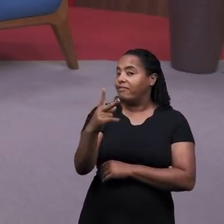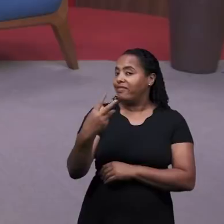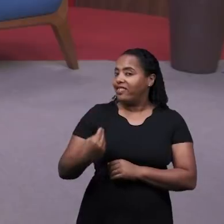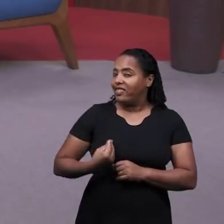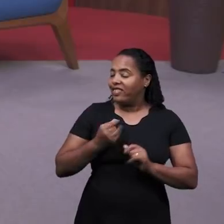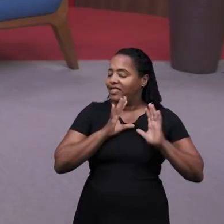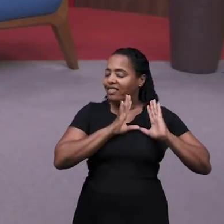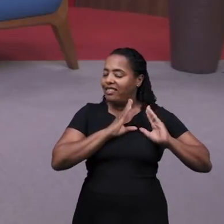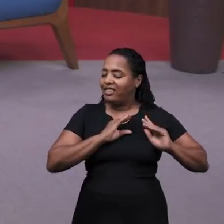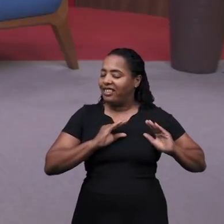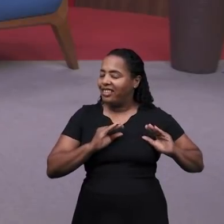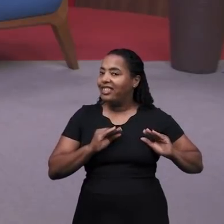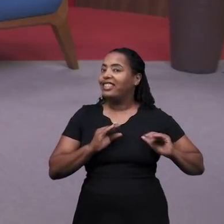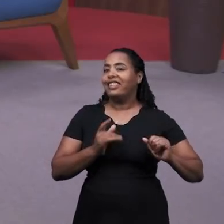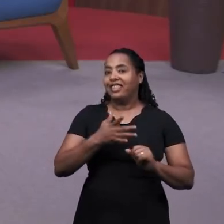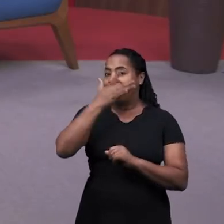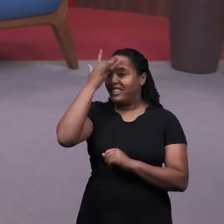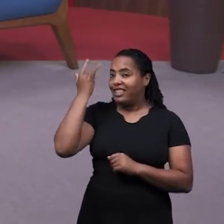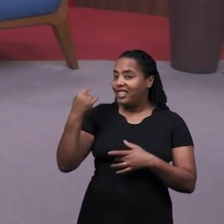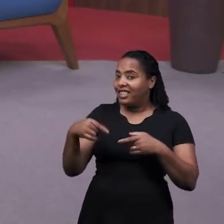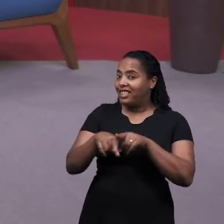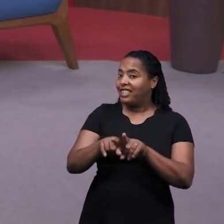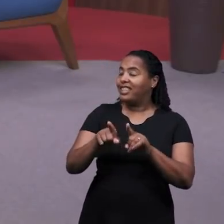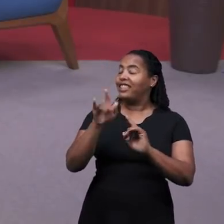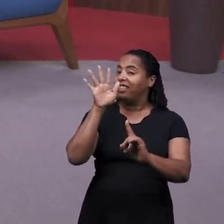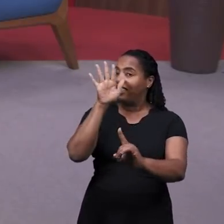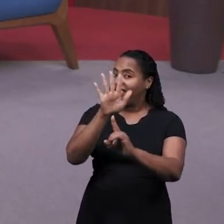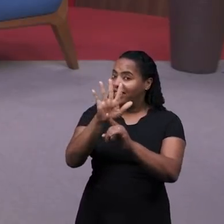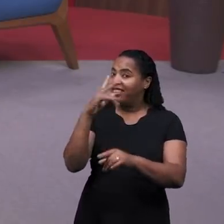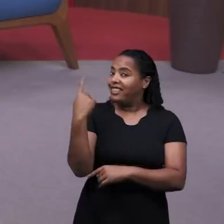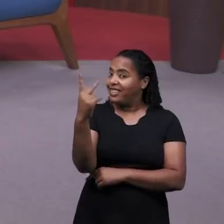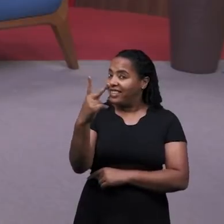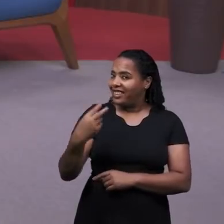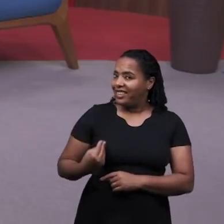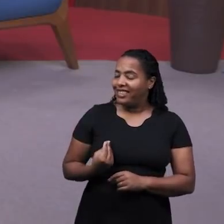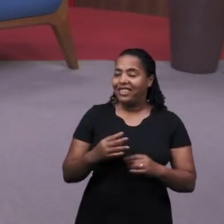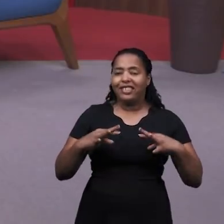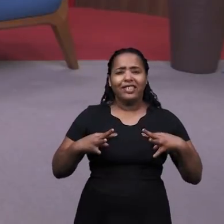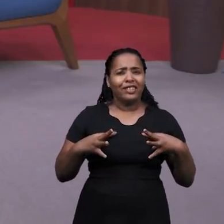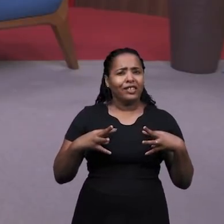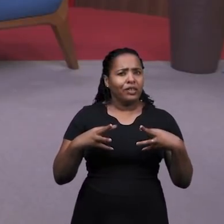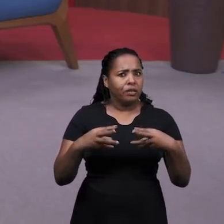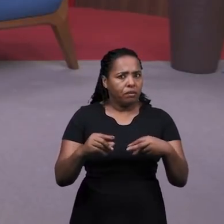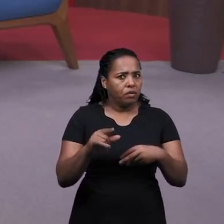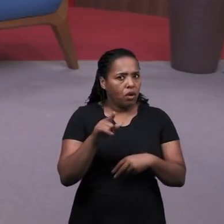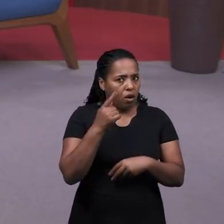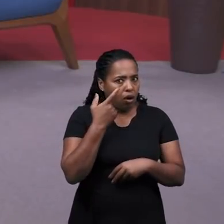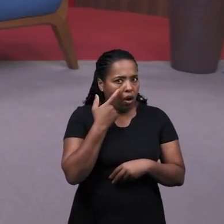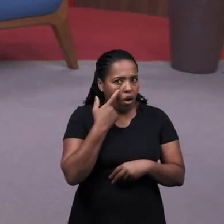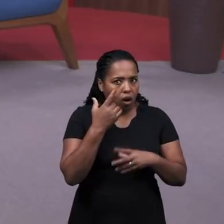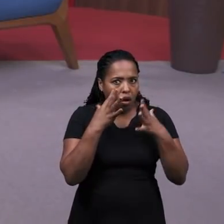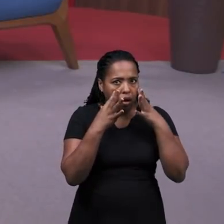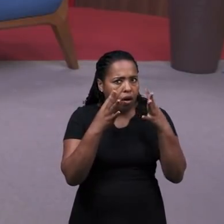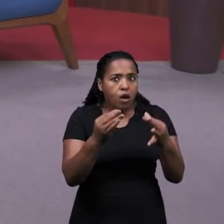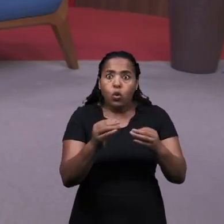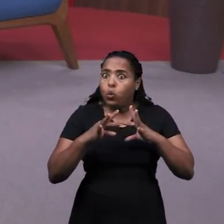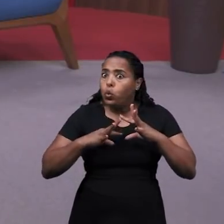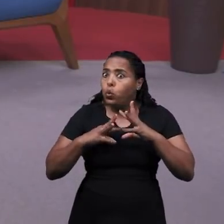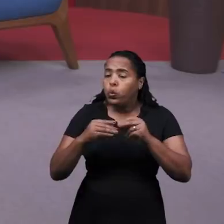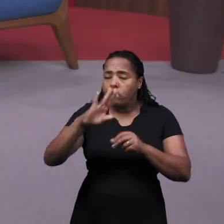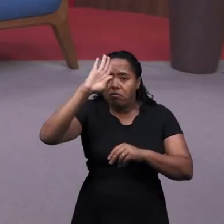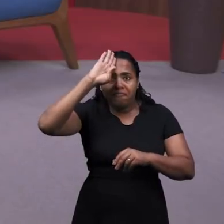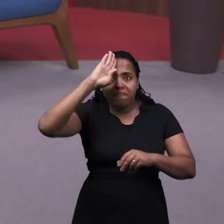vai confortar o seu coração. E essa pessoa também vai orar por você. E tudo isso, eu quero chamar a atenção, é